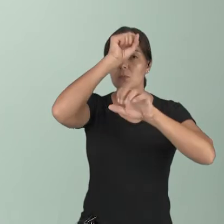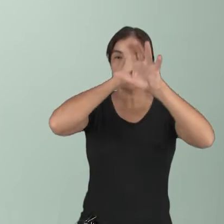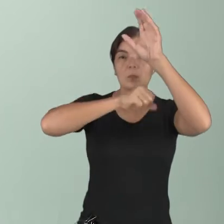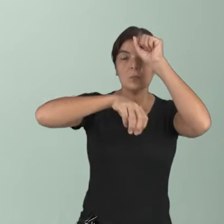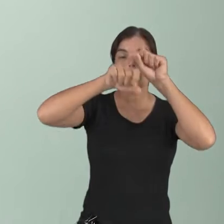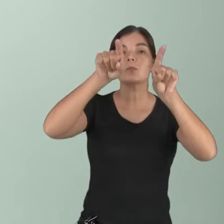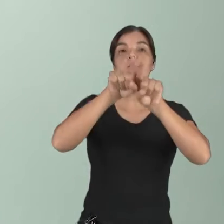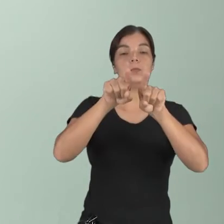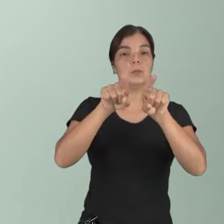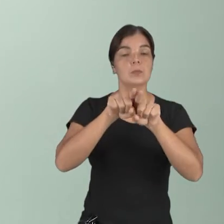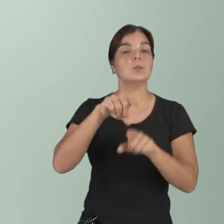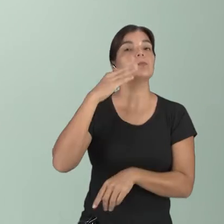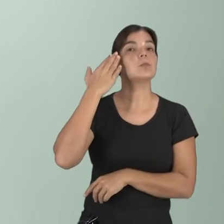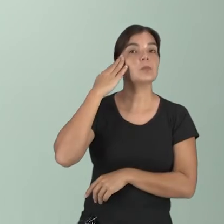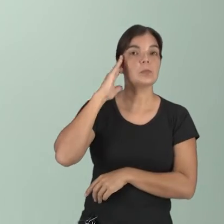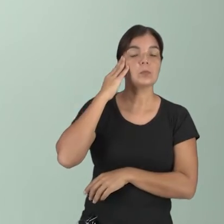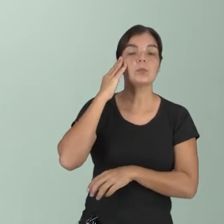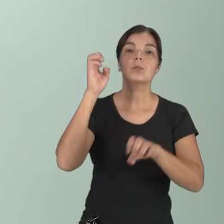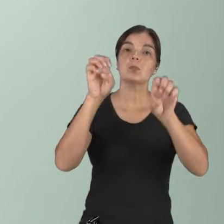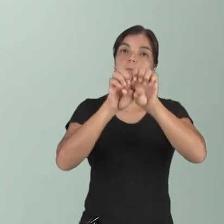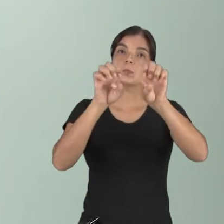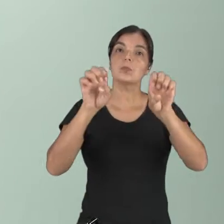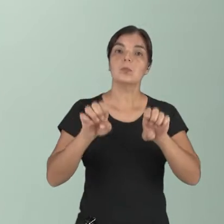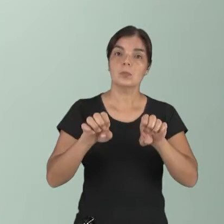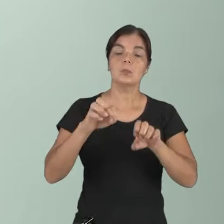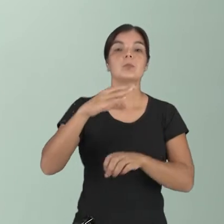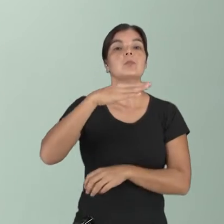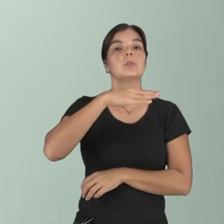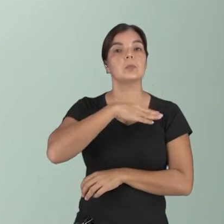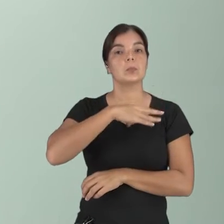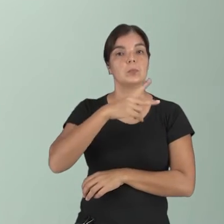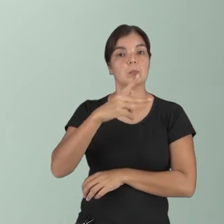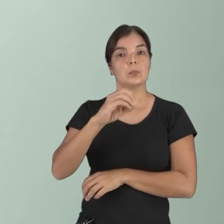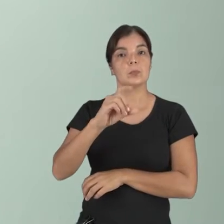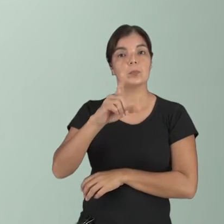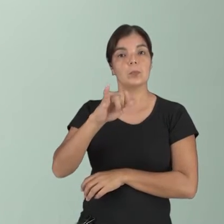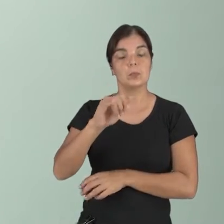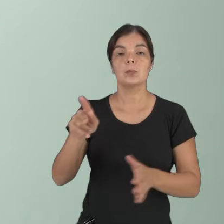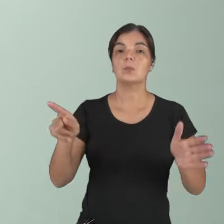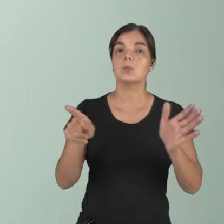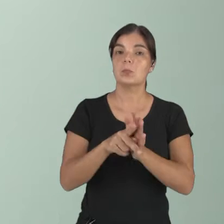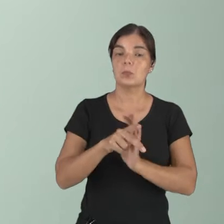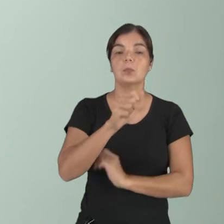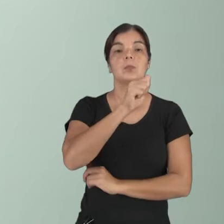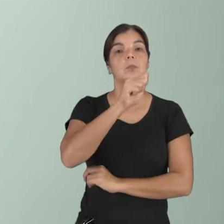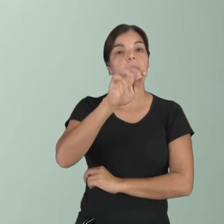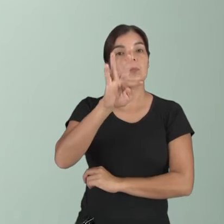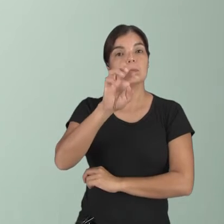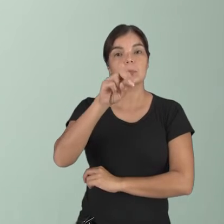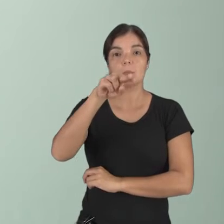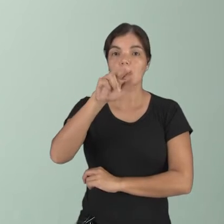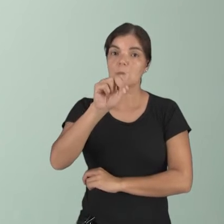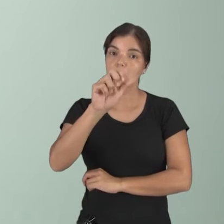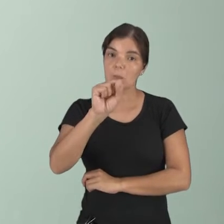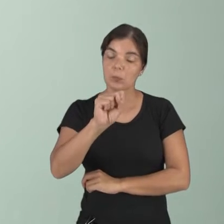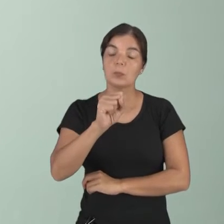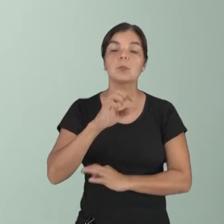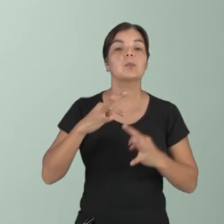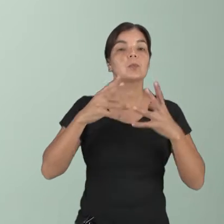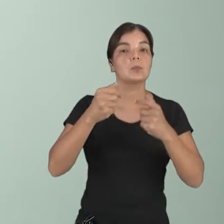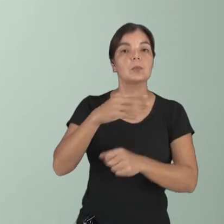conhecimento e compreender a estrutura da cidade poli, da própria Atenas, de todas as cidades que ele